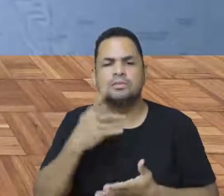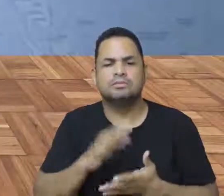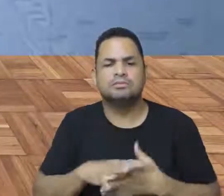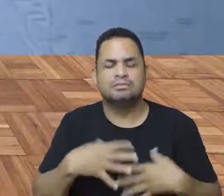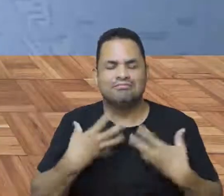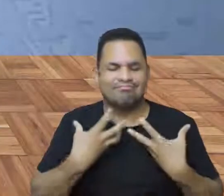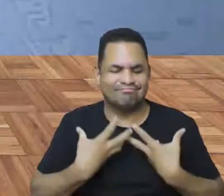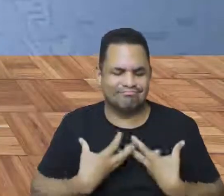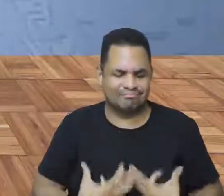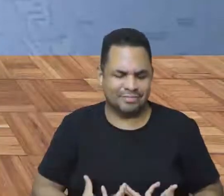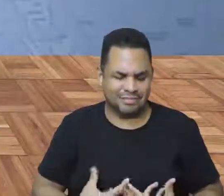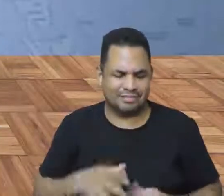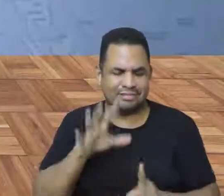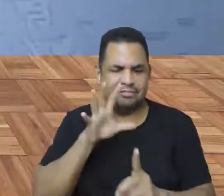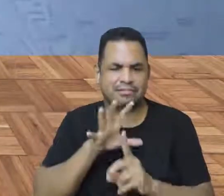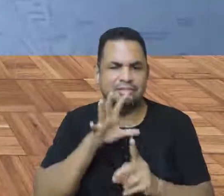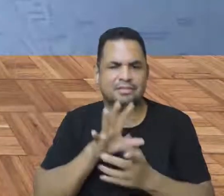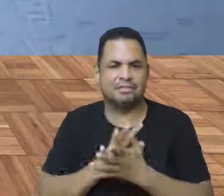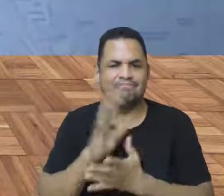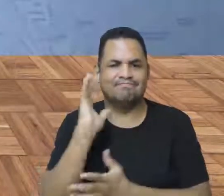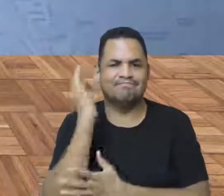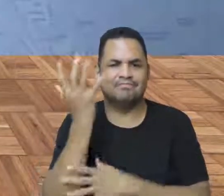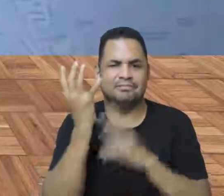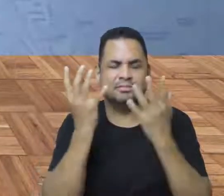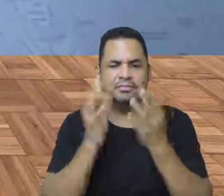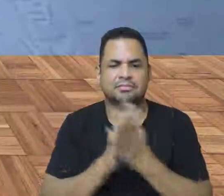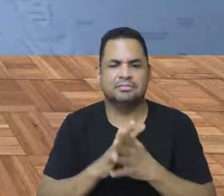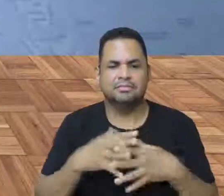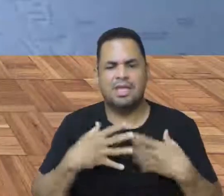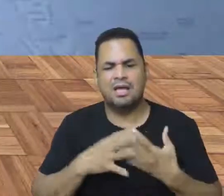tanto impacto ambiental. Não, filho,